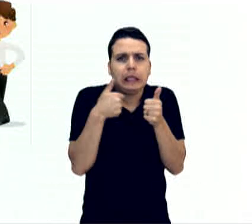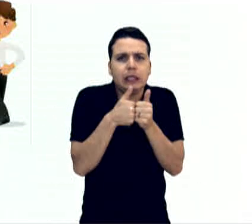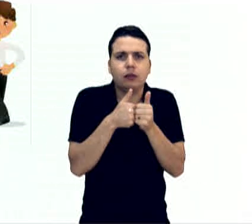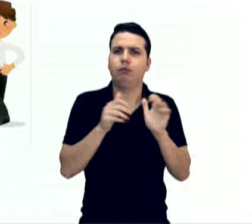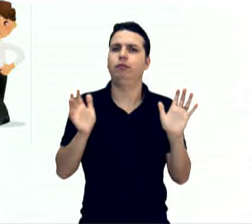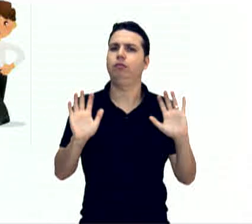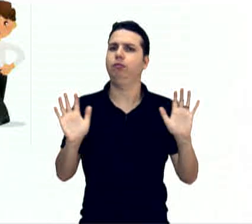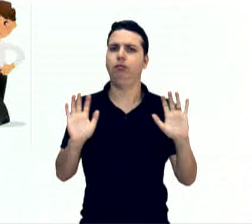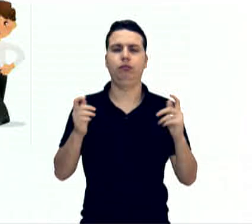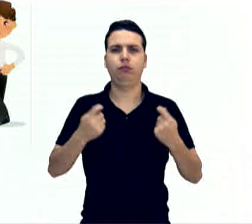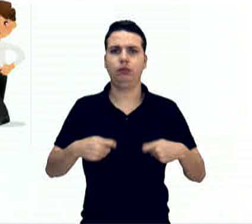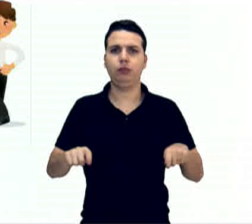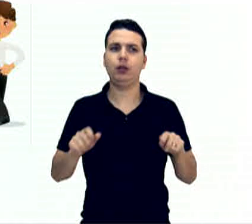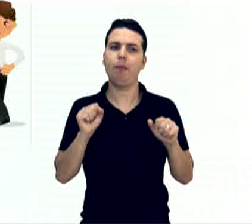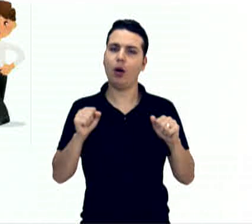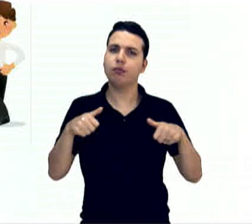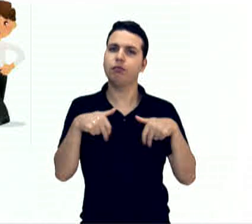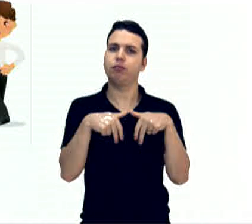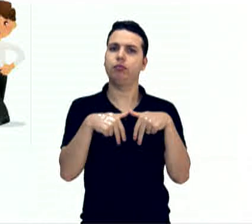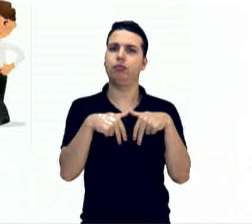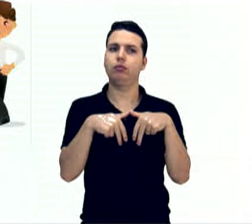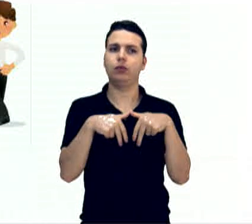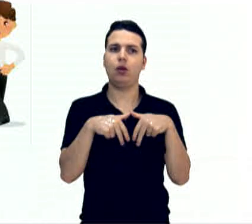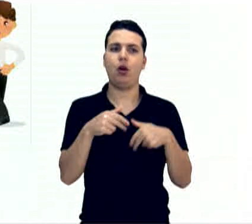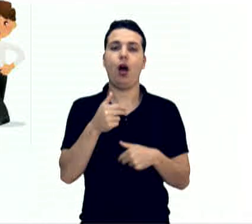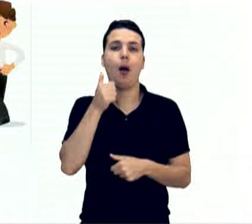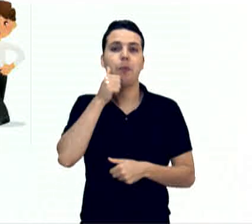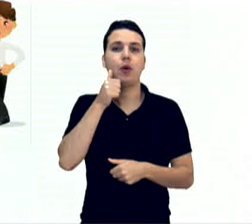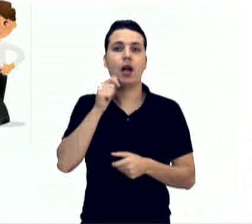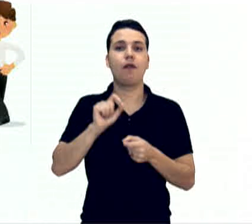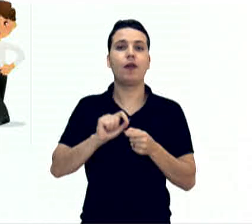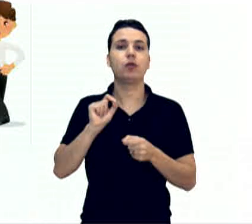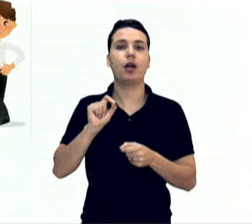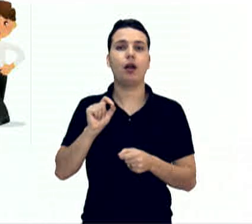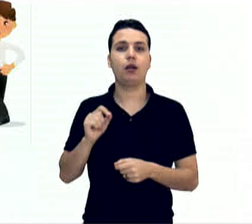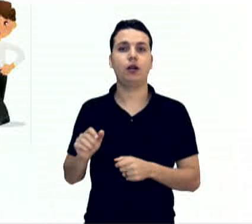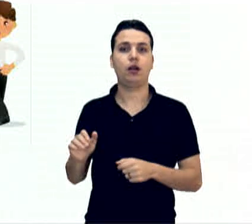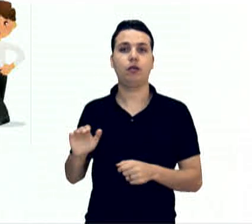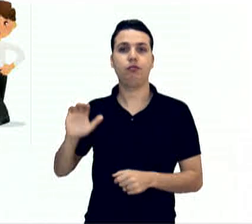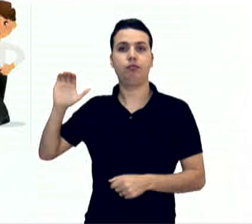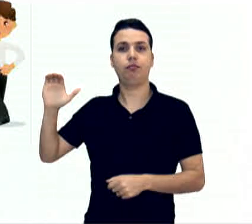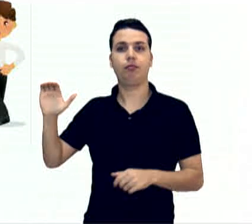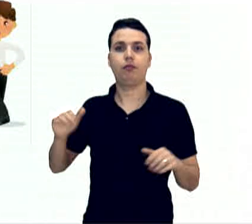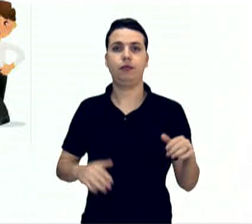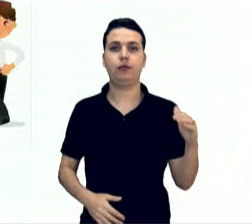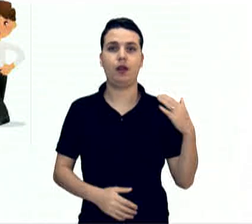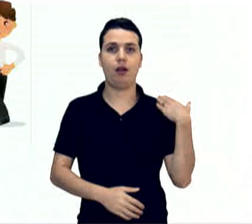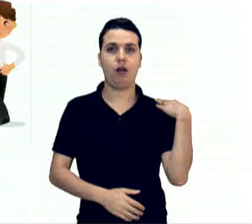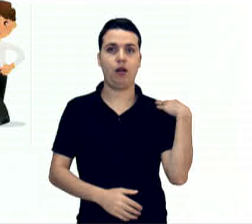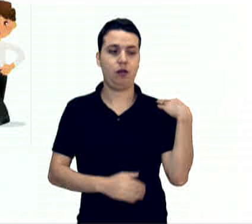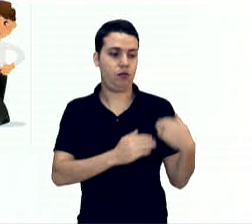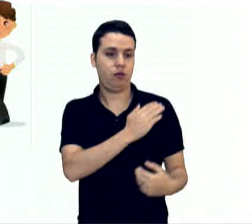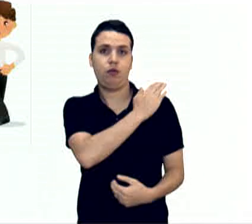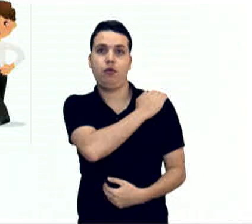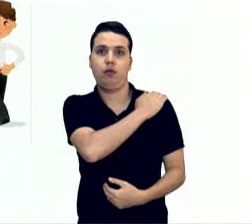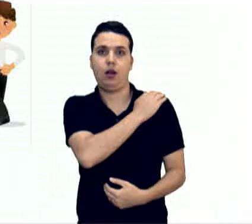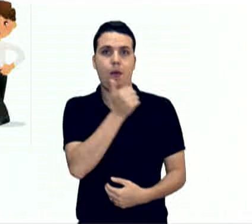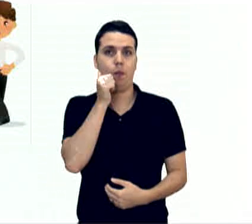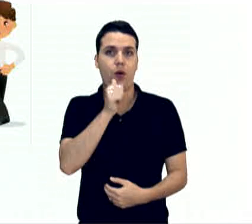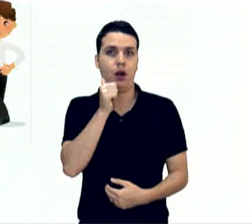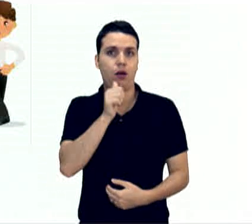durante a execução. E a mulher coloca a mão sobre o ombro de seu parceiro, tá? Ou vice-versa, né, ele